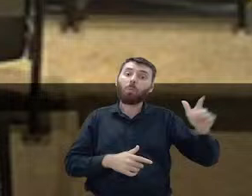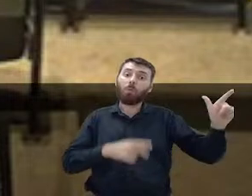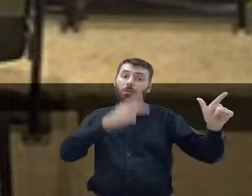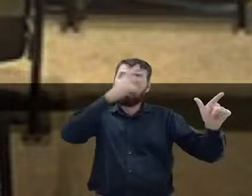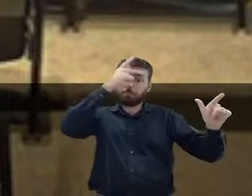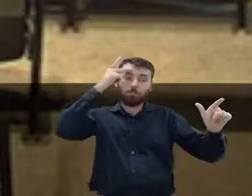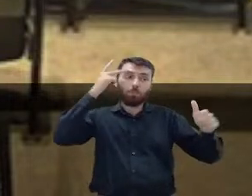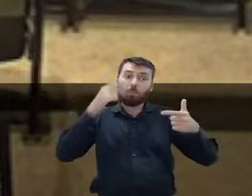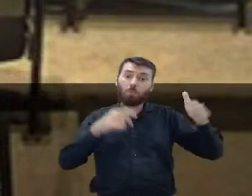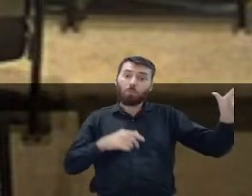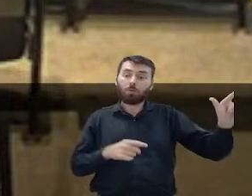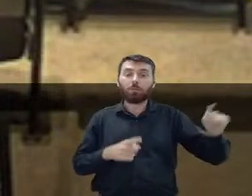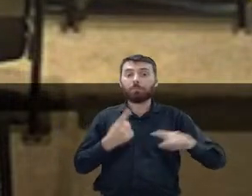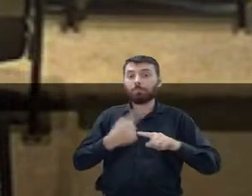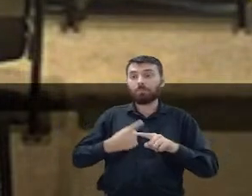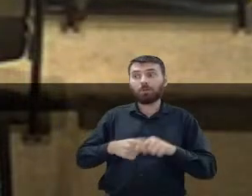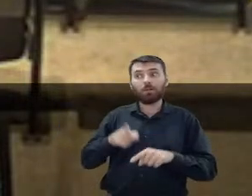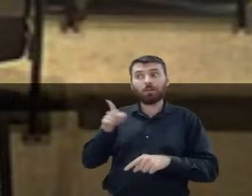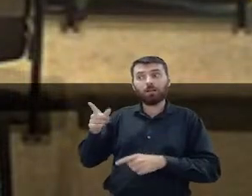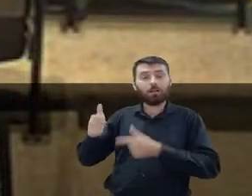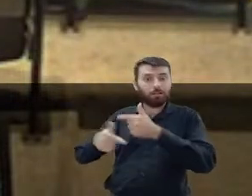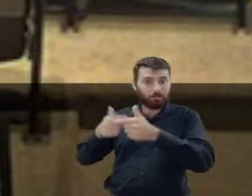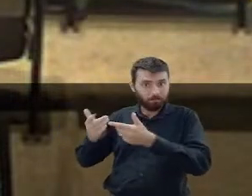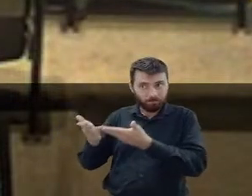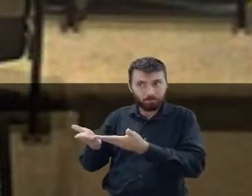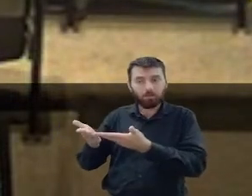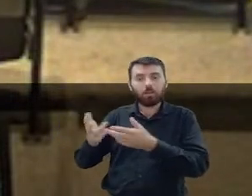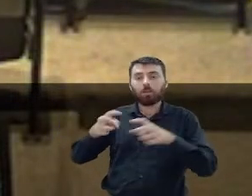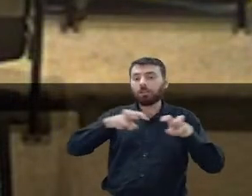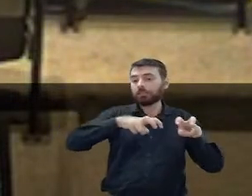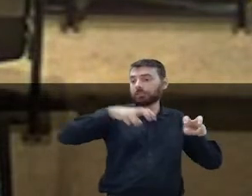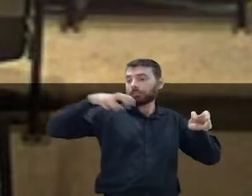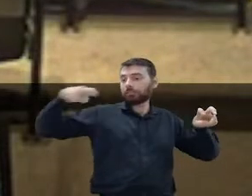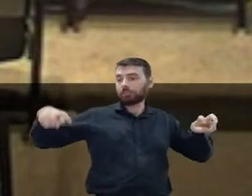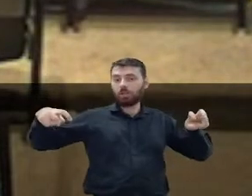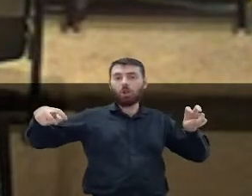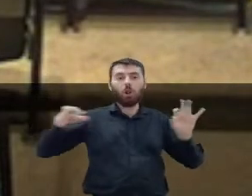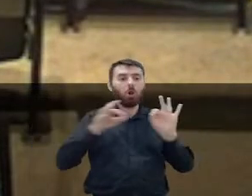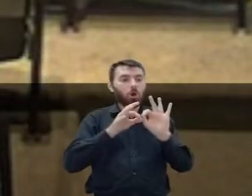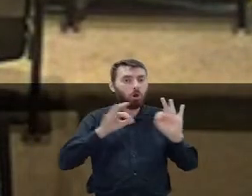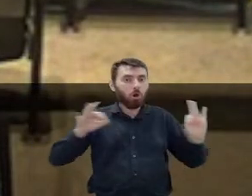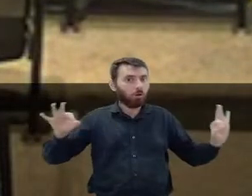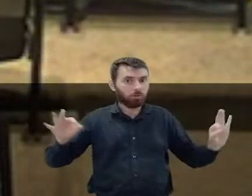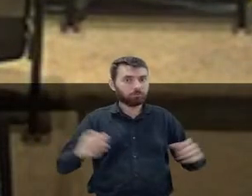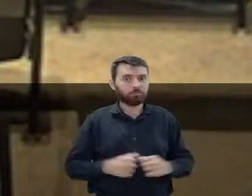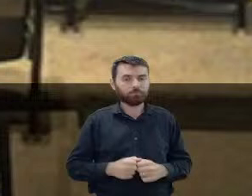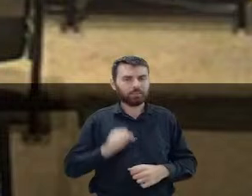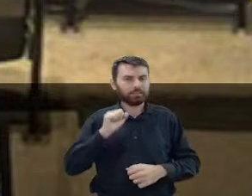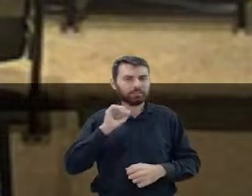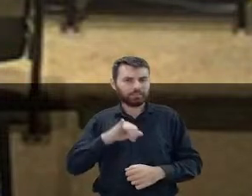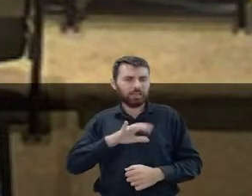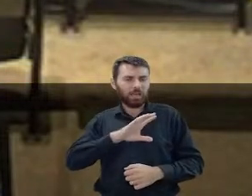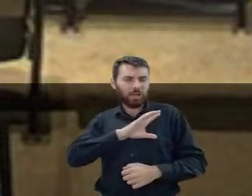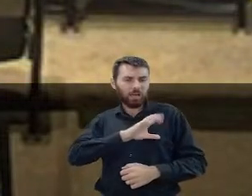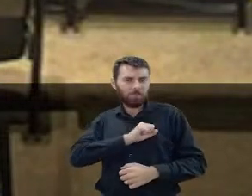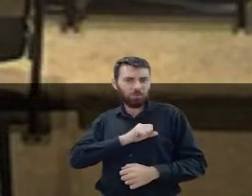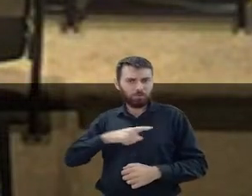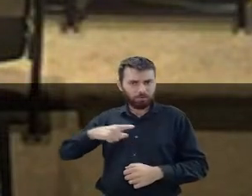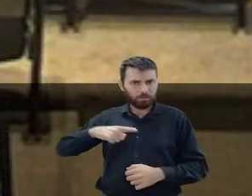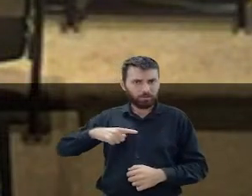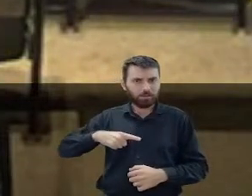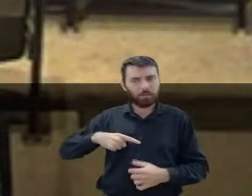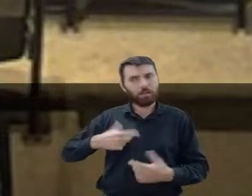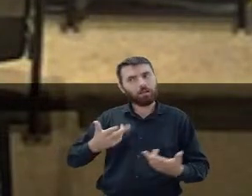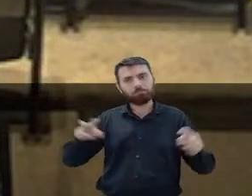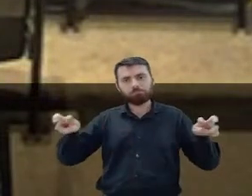na ponta da mesa, bem longe da companhia do recorrido. Se houvesse relacionamento amoroso, a recorrente estaria certamente